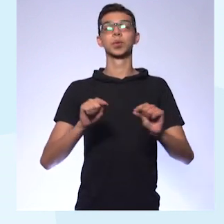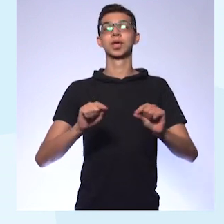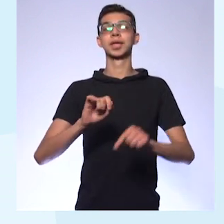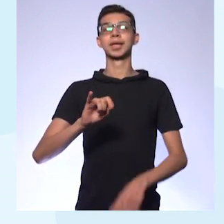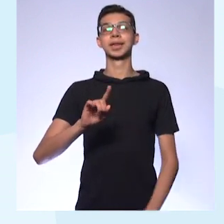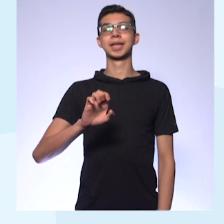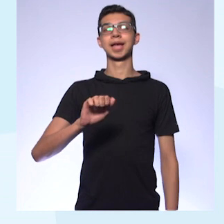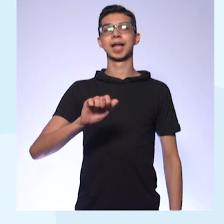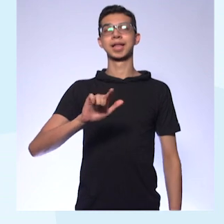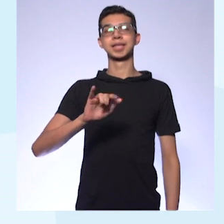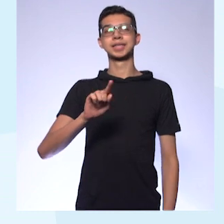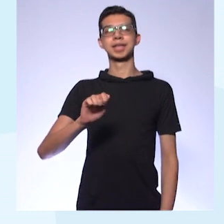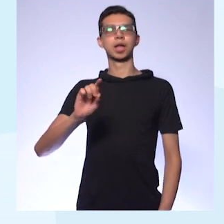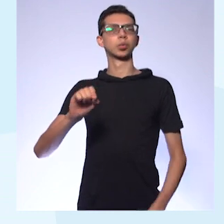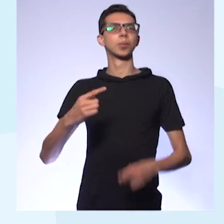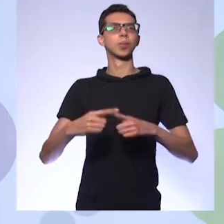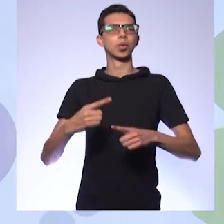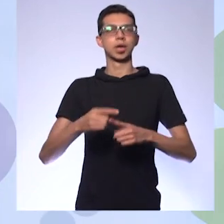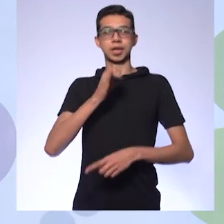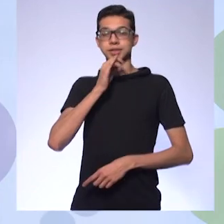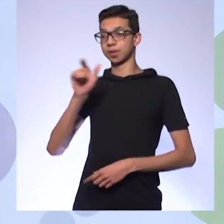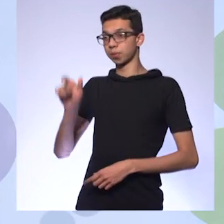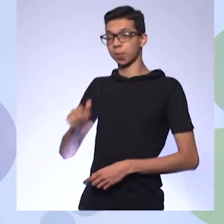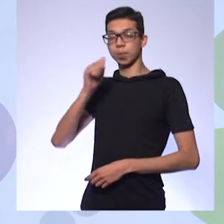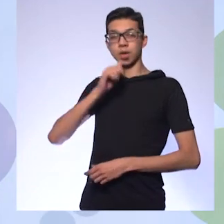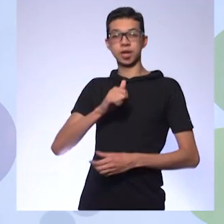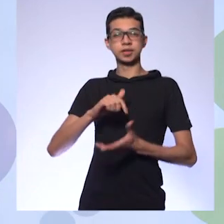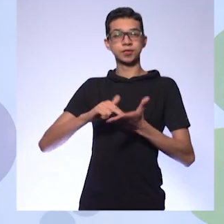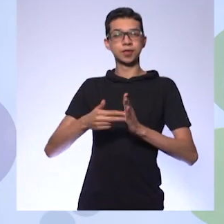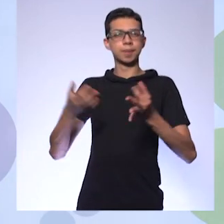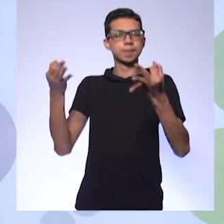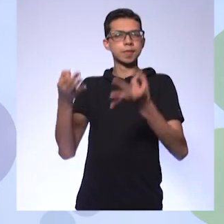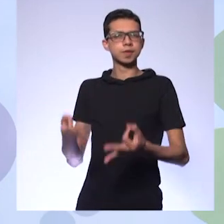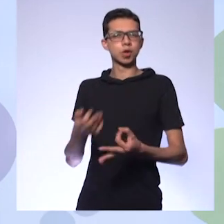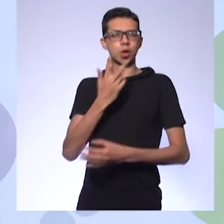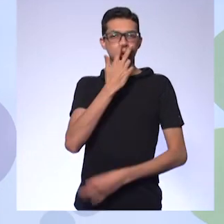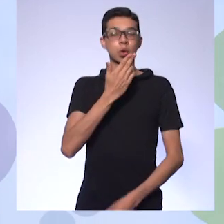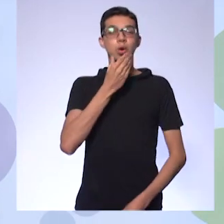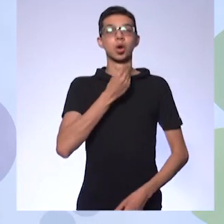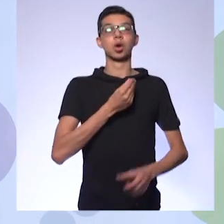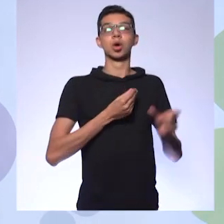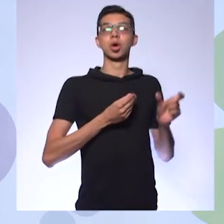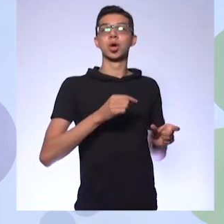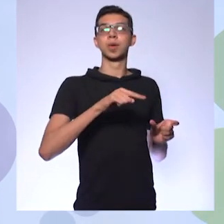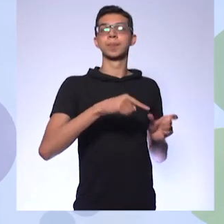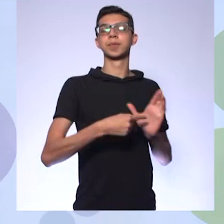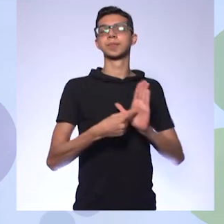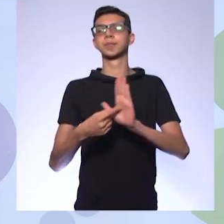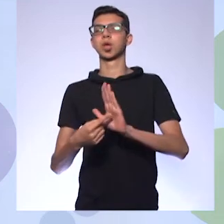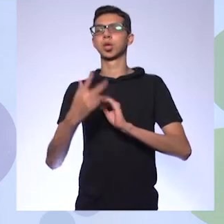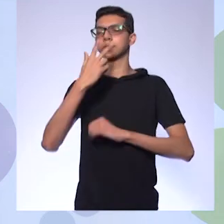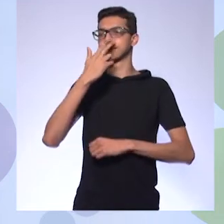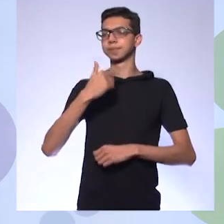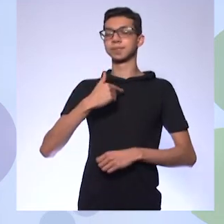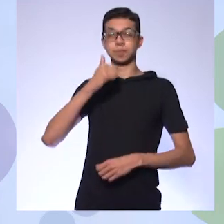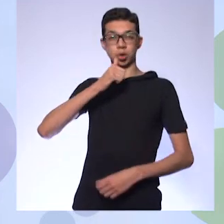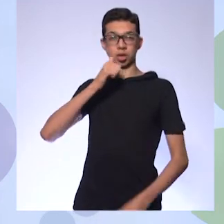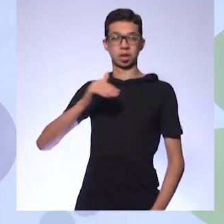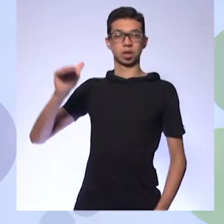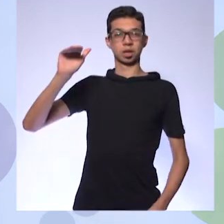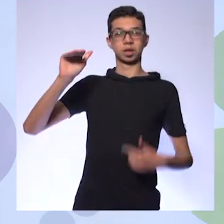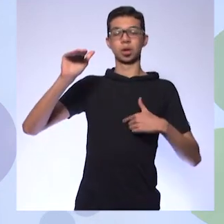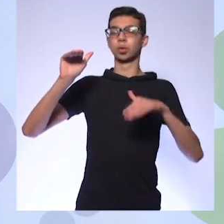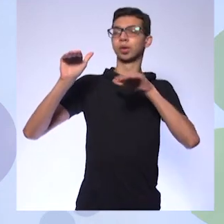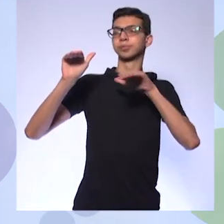mulher perfeita, e ele se mostrando como vassalo, como alguém que se vê meio inferior à mulher